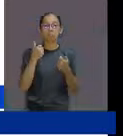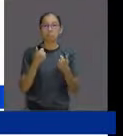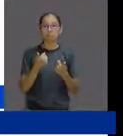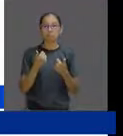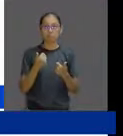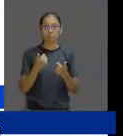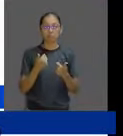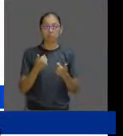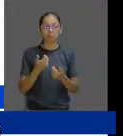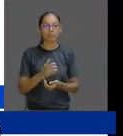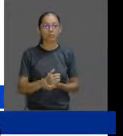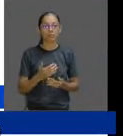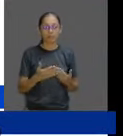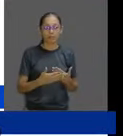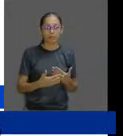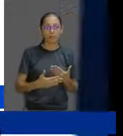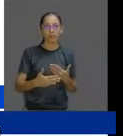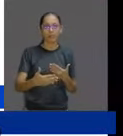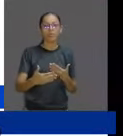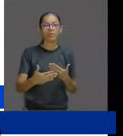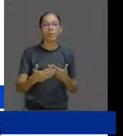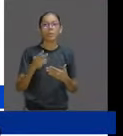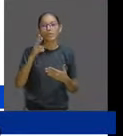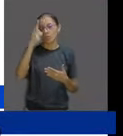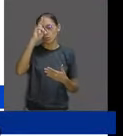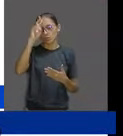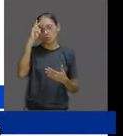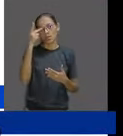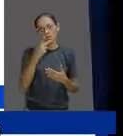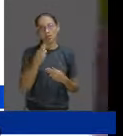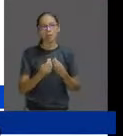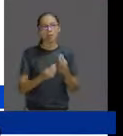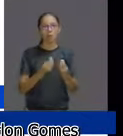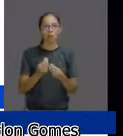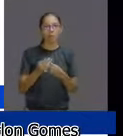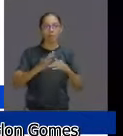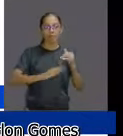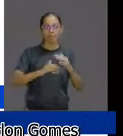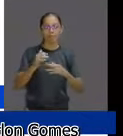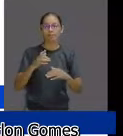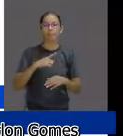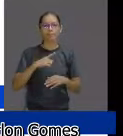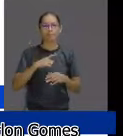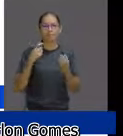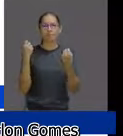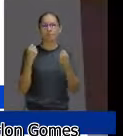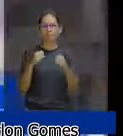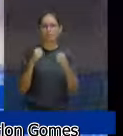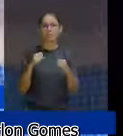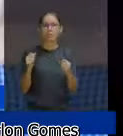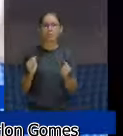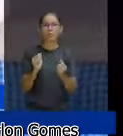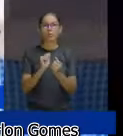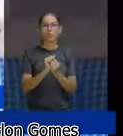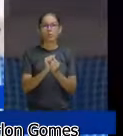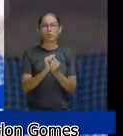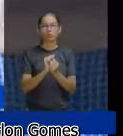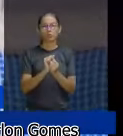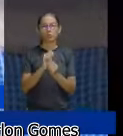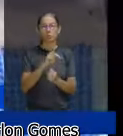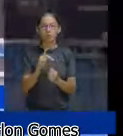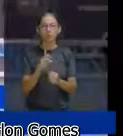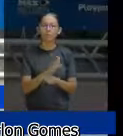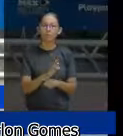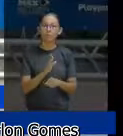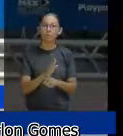trajetória, Ana contou com o apoio de profissionais sensíveis, como o preparador físico Marlon Gomes